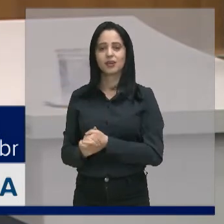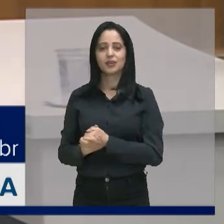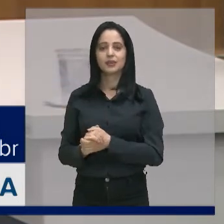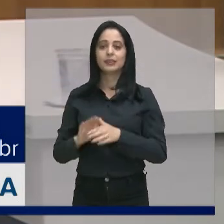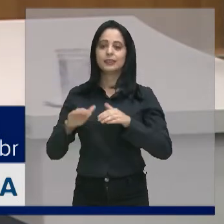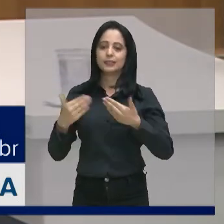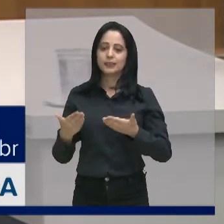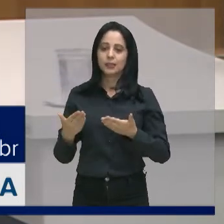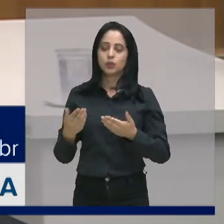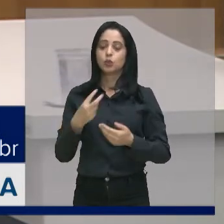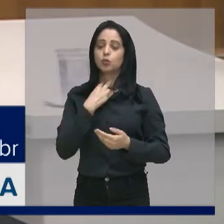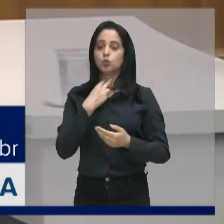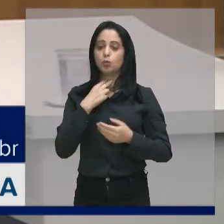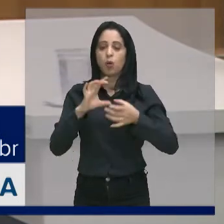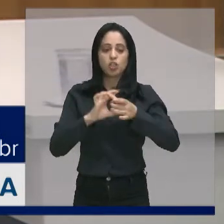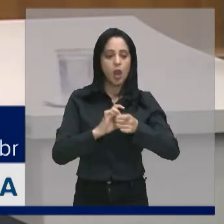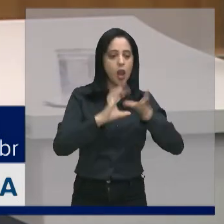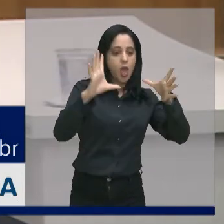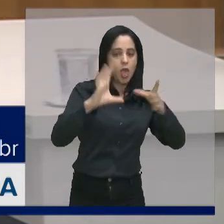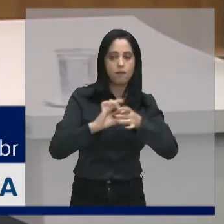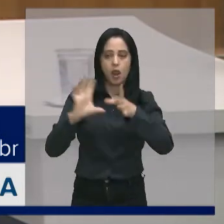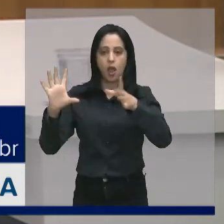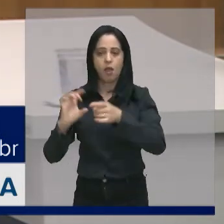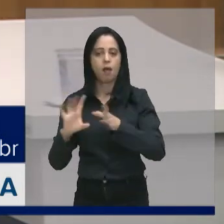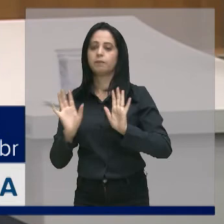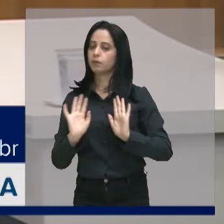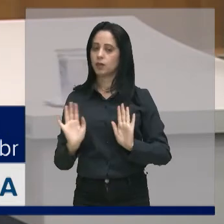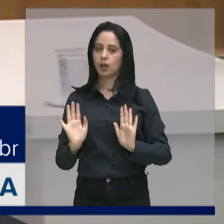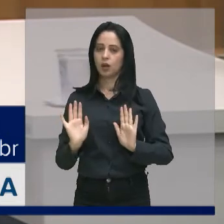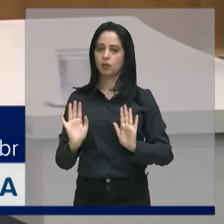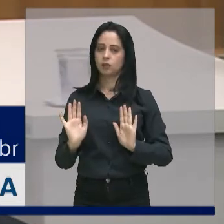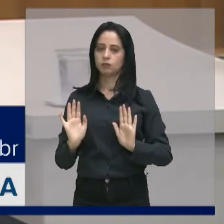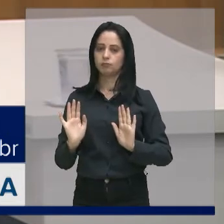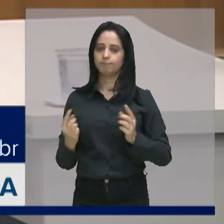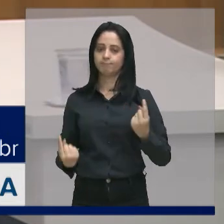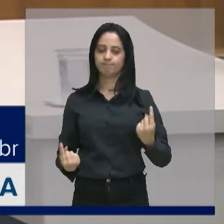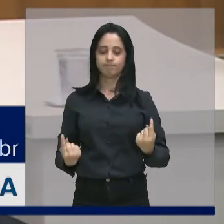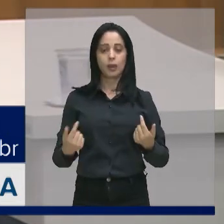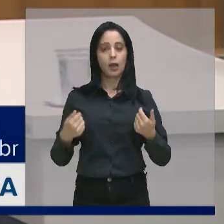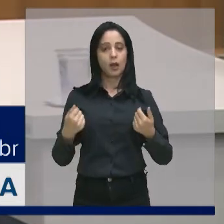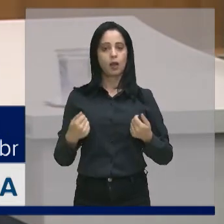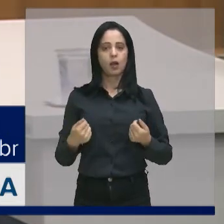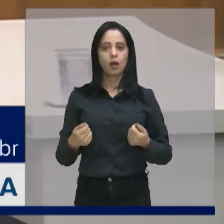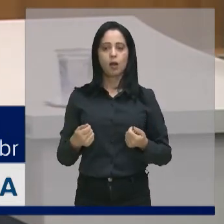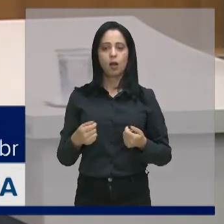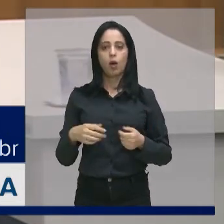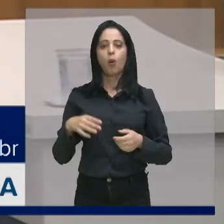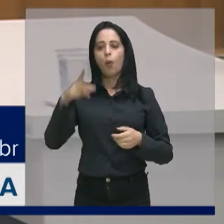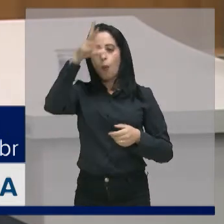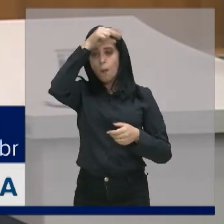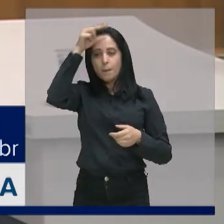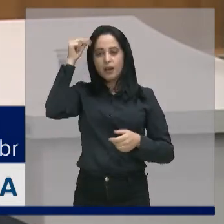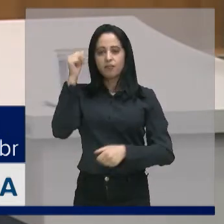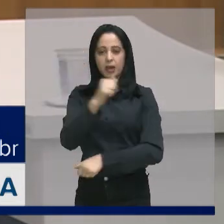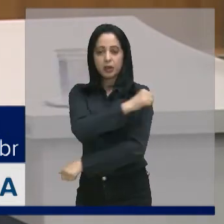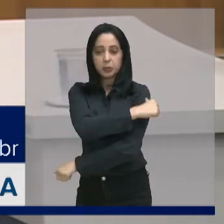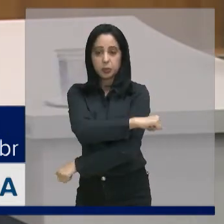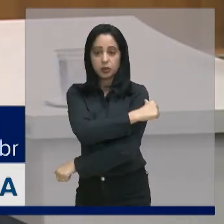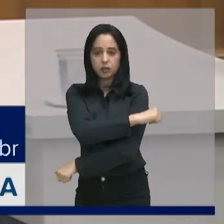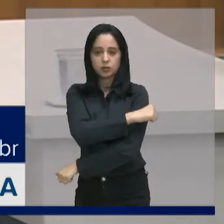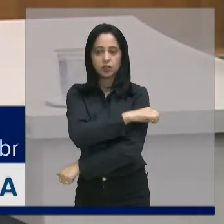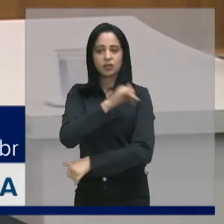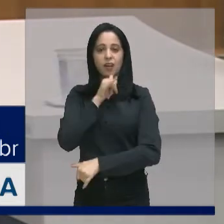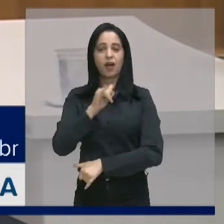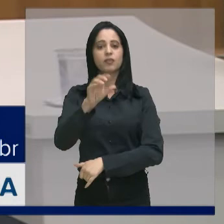abrir tanto. Como o prefeito do Rio falou, 15 de novembro, ele pretende tirar a máscara da população. Eu acho que